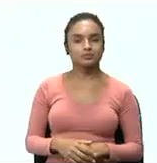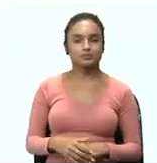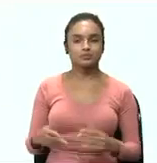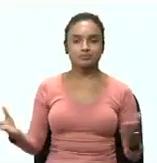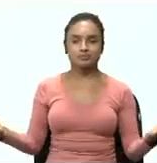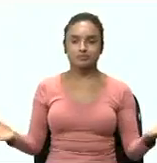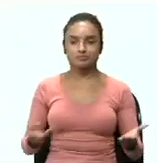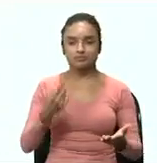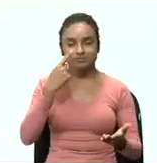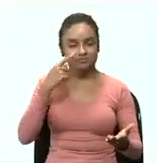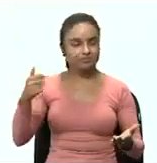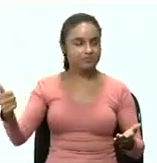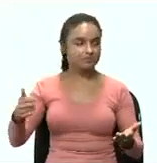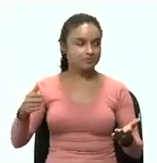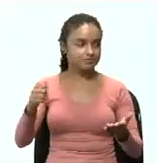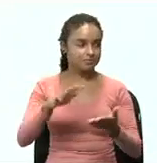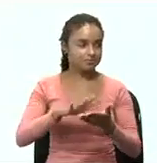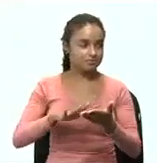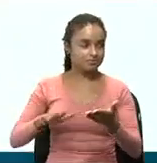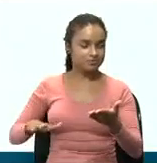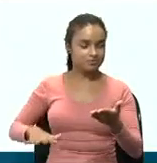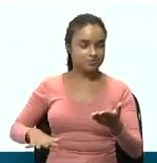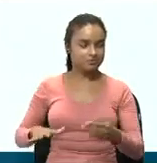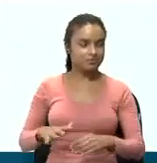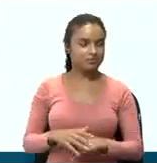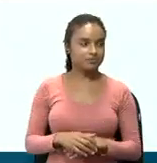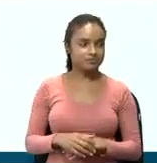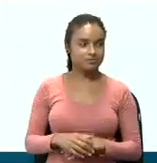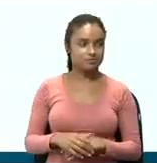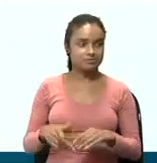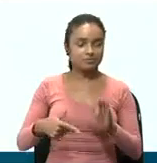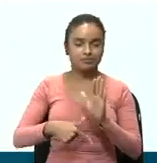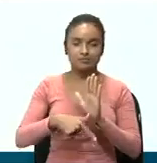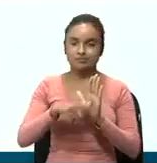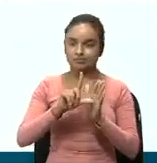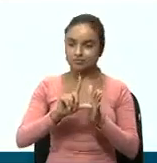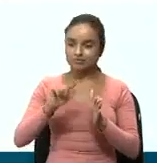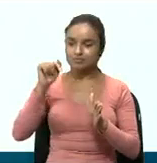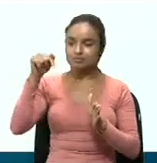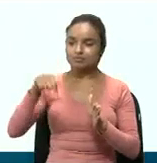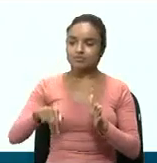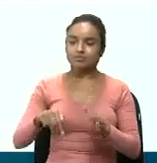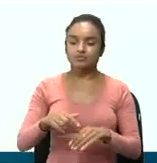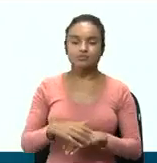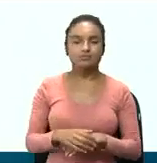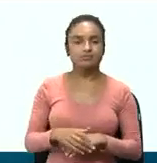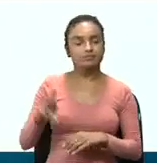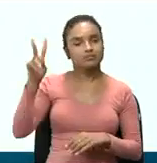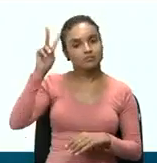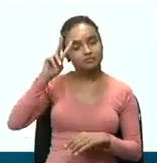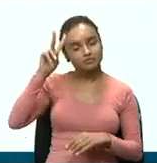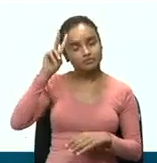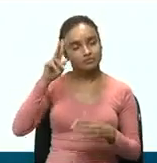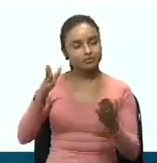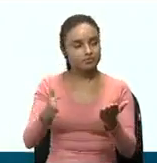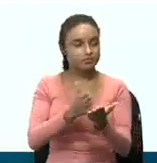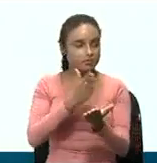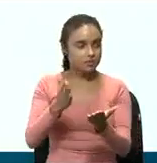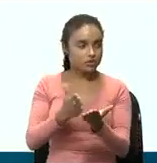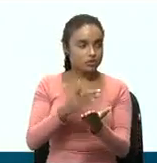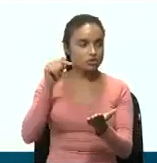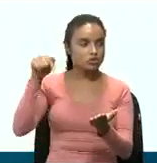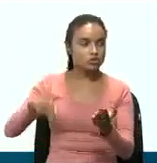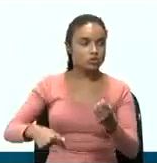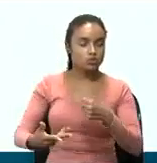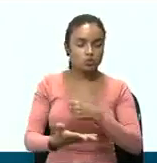com o primeiro exercício. Então, mas antes disso nós temos o seguinte, cabe lembrar que o livro base que